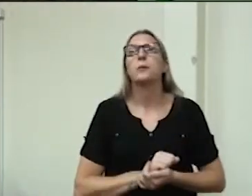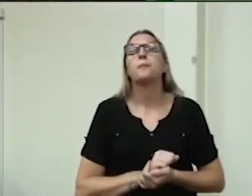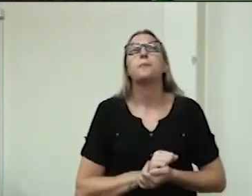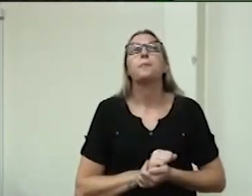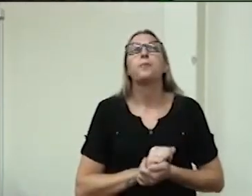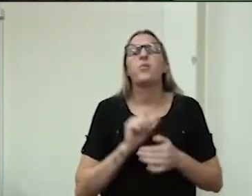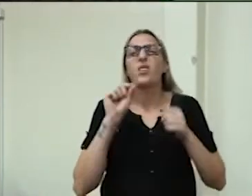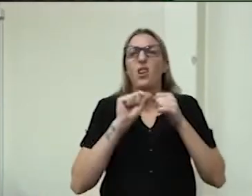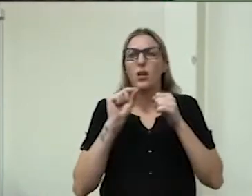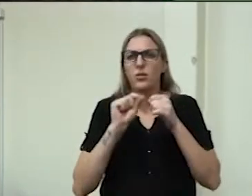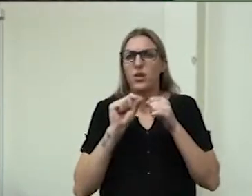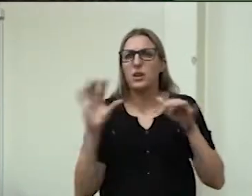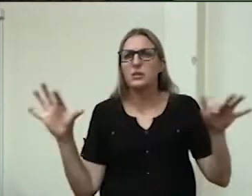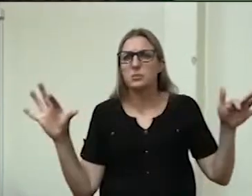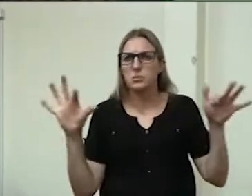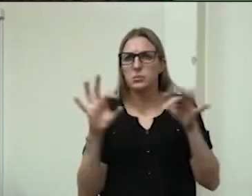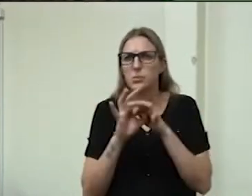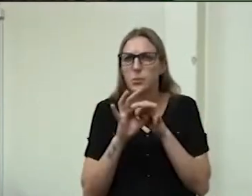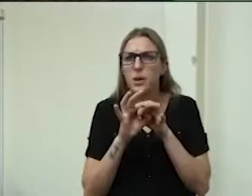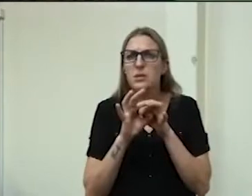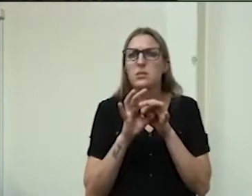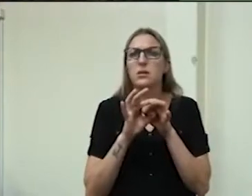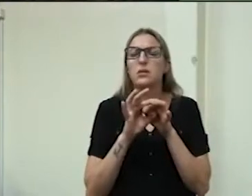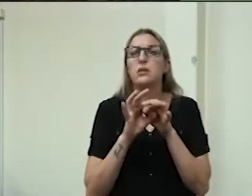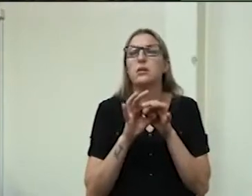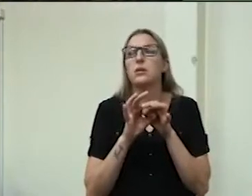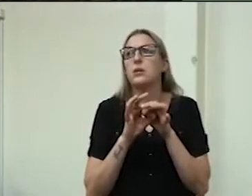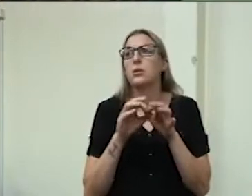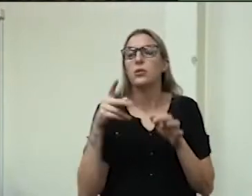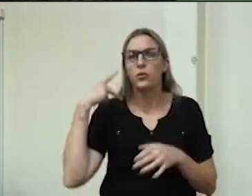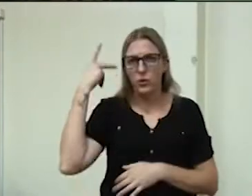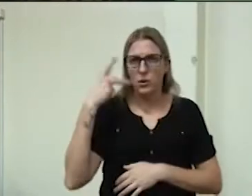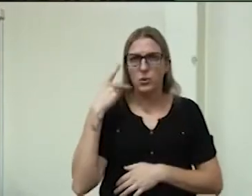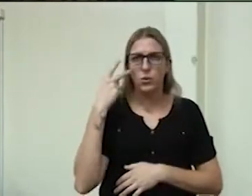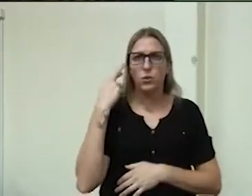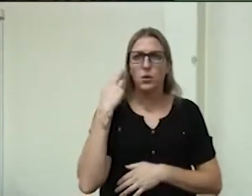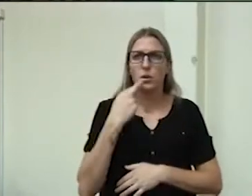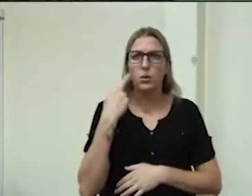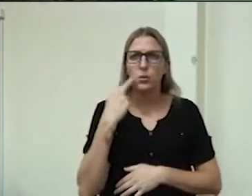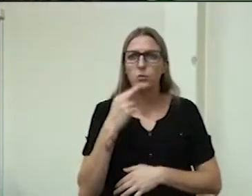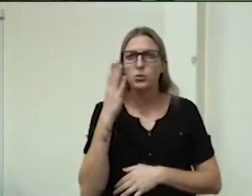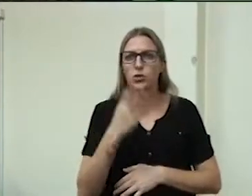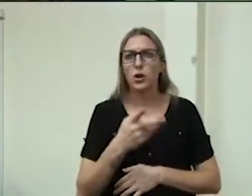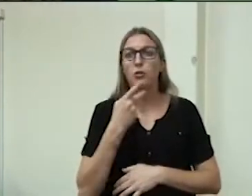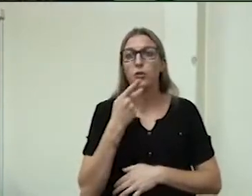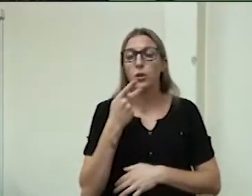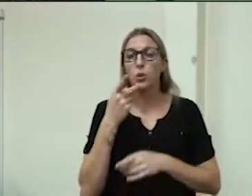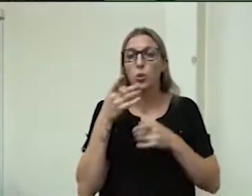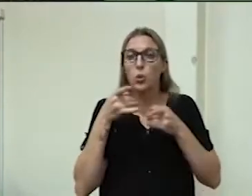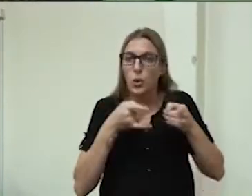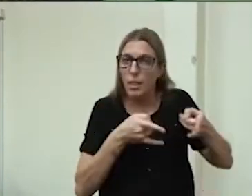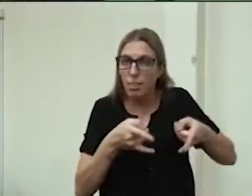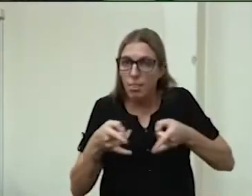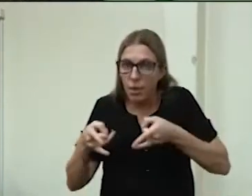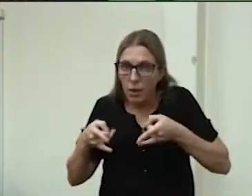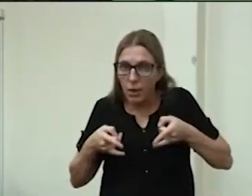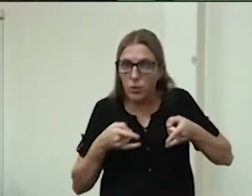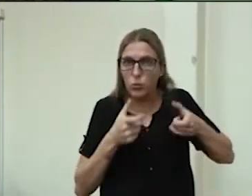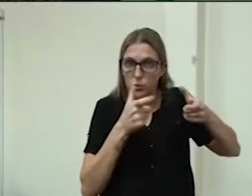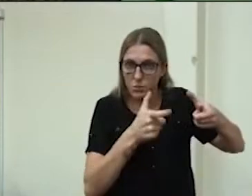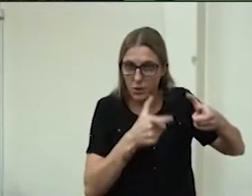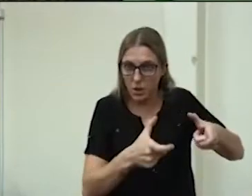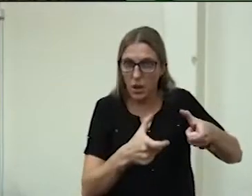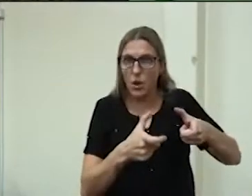essa parceria, e o vereador Ayub colocou que os leitos não são suficientes, porque nós, o SUS aqui, o hospital